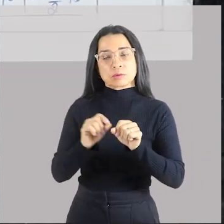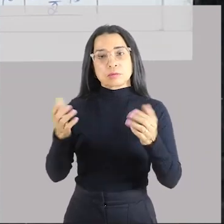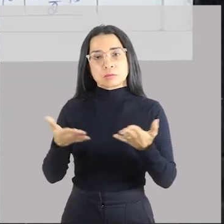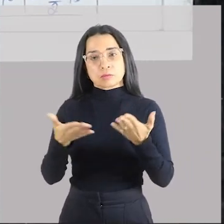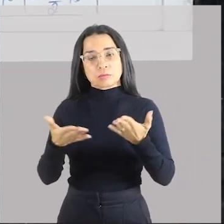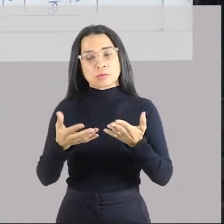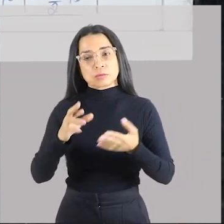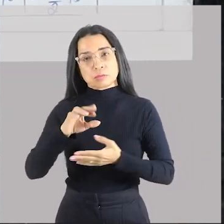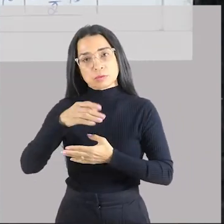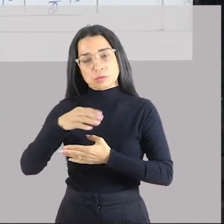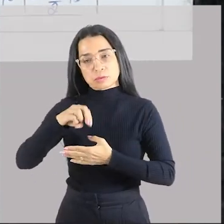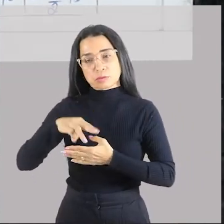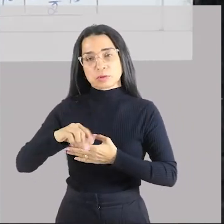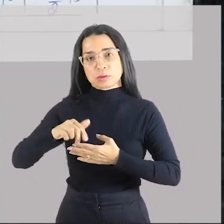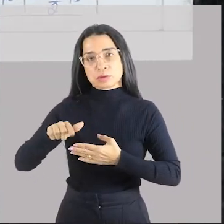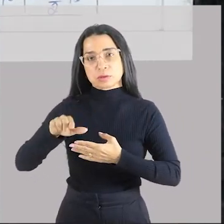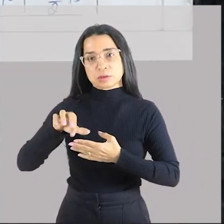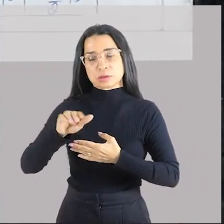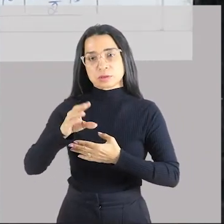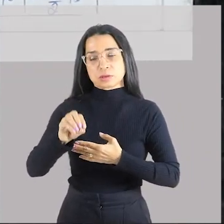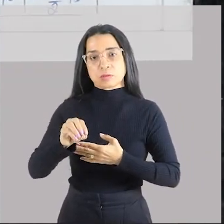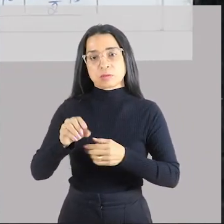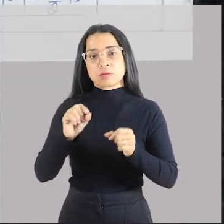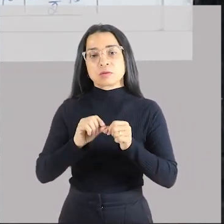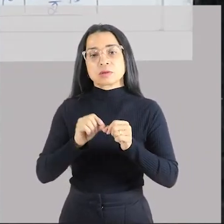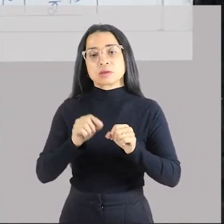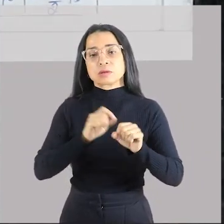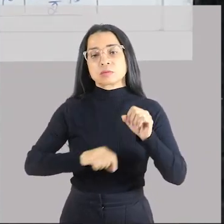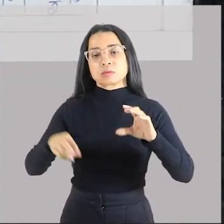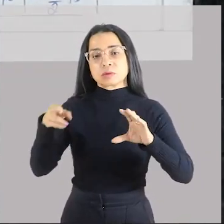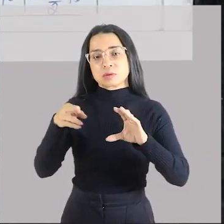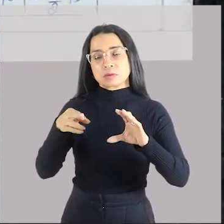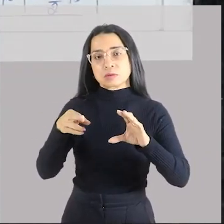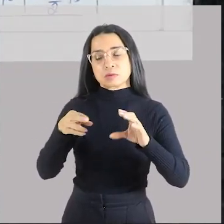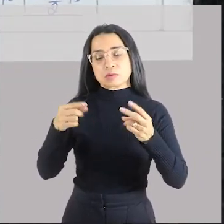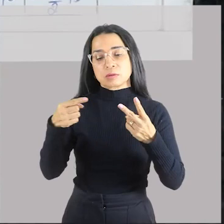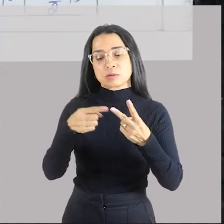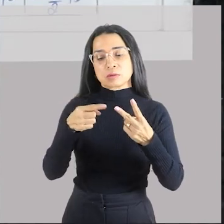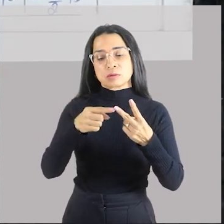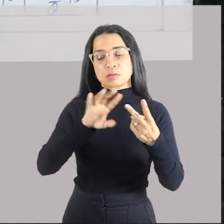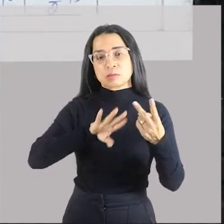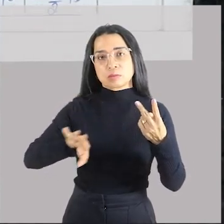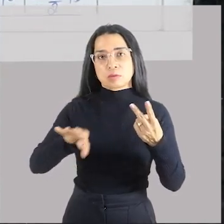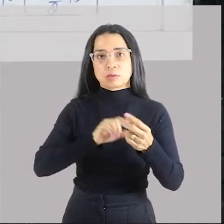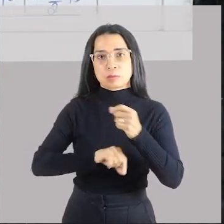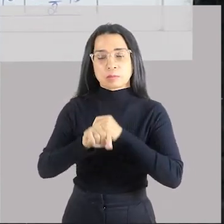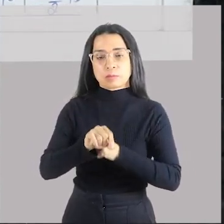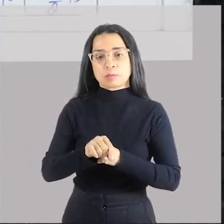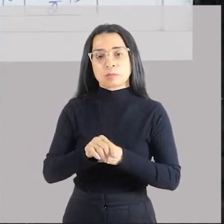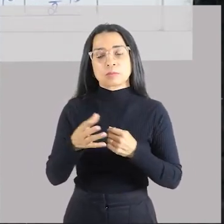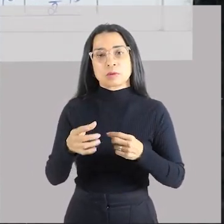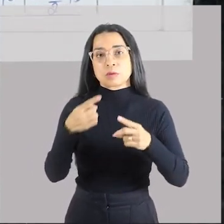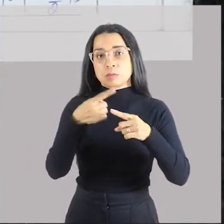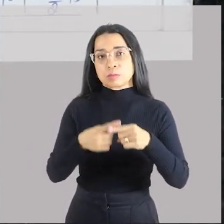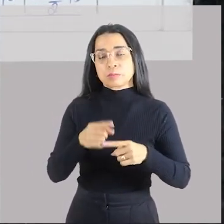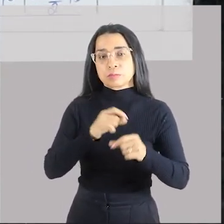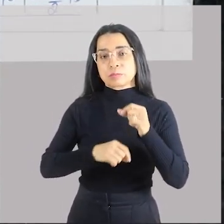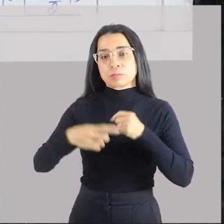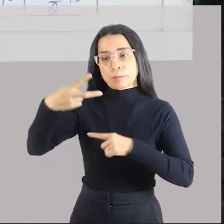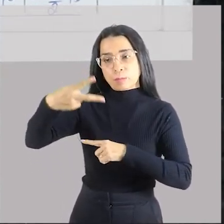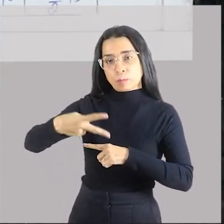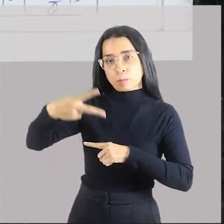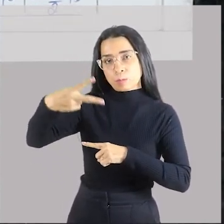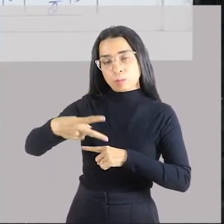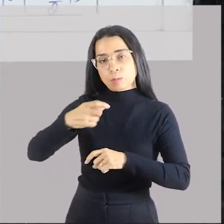uma racionalização, que é justamente fazer com que esse radical desapareça daí. Então, no caso, eu vou multiplicar